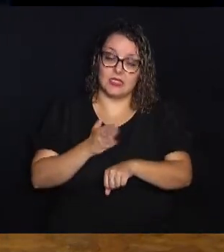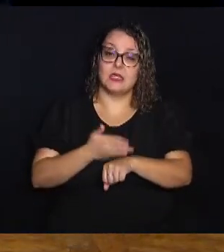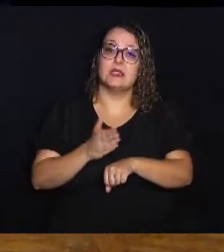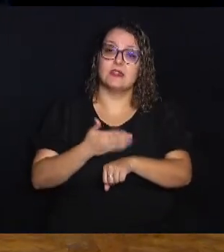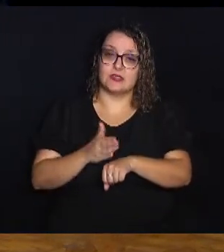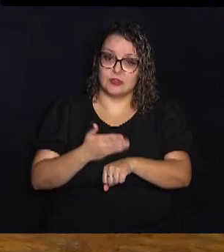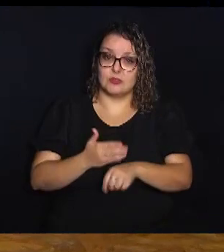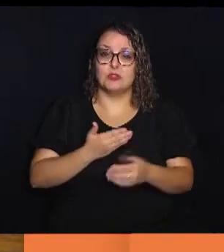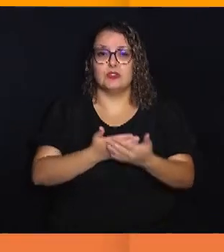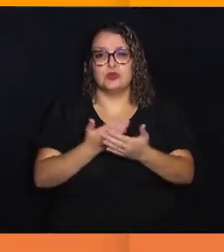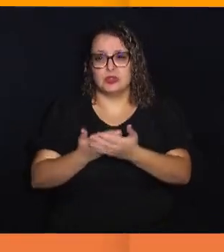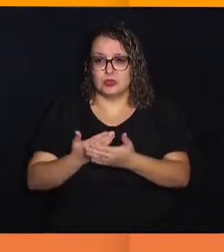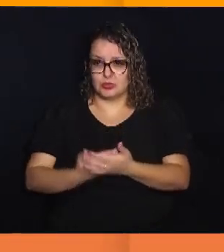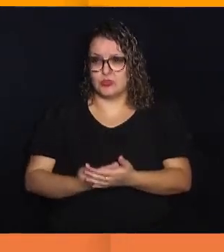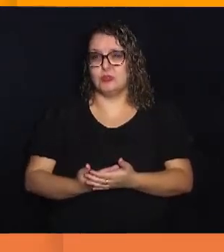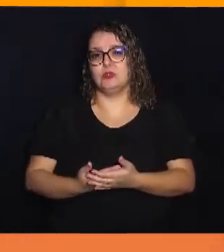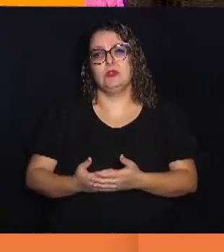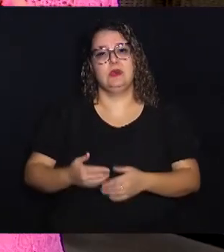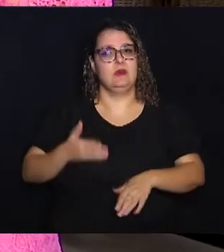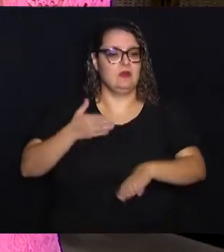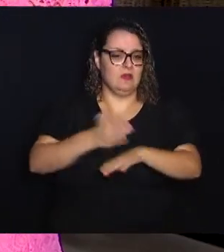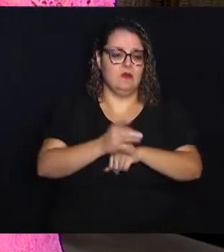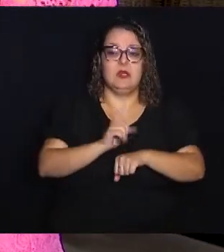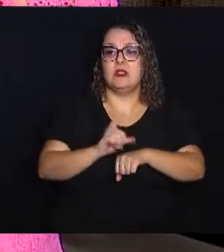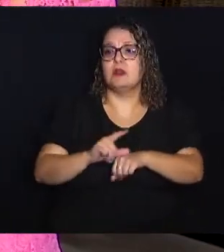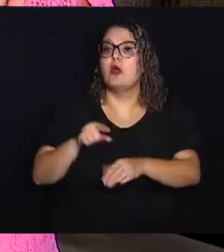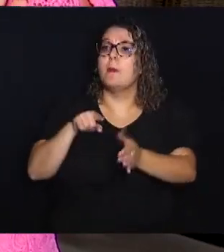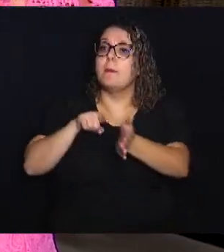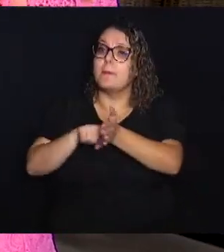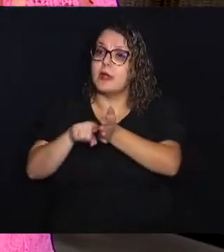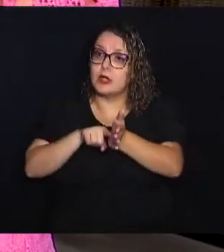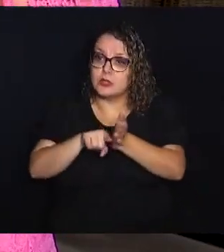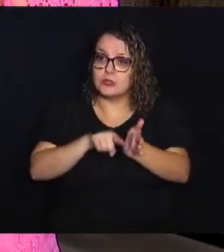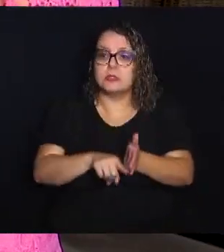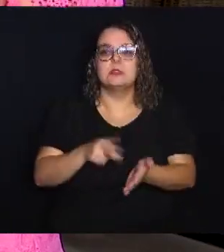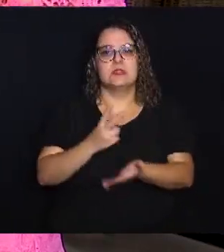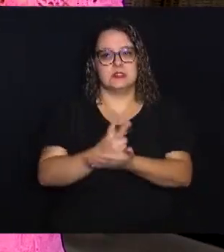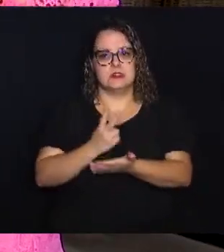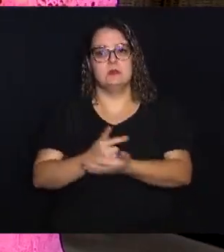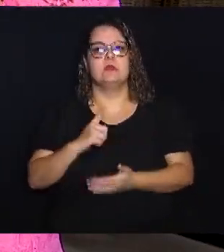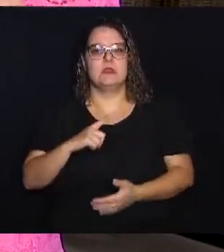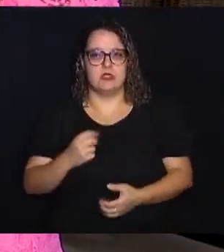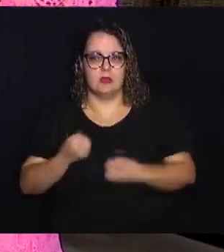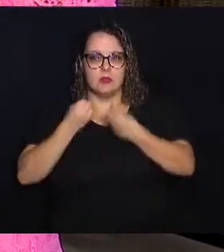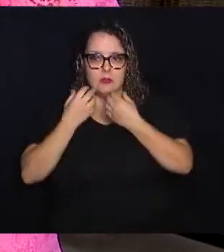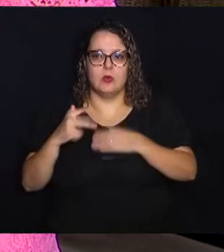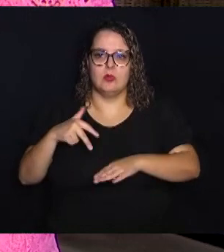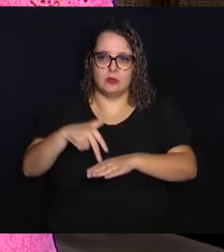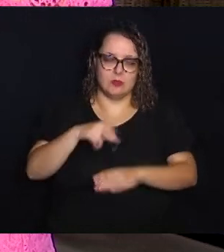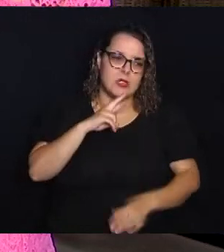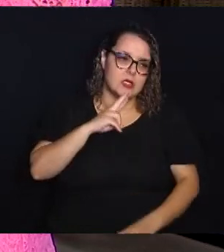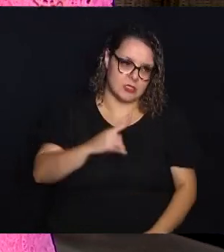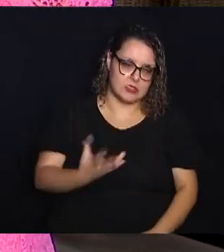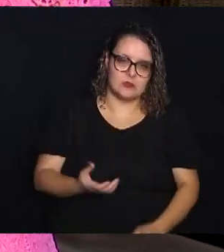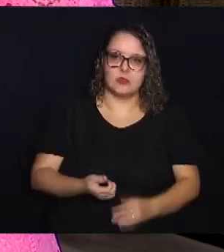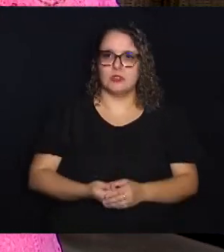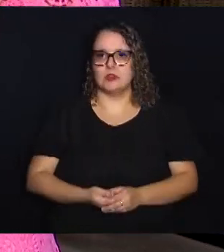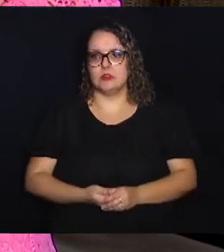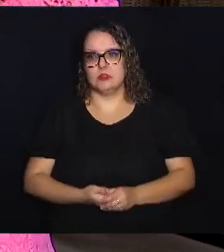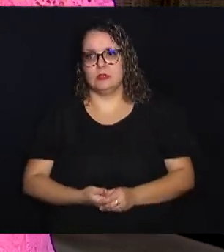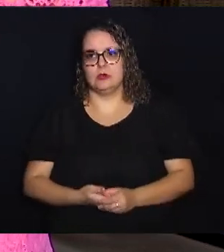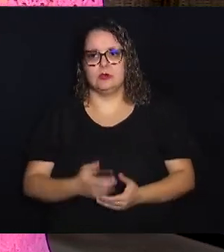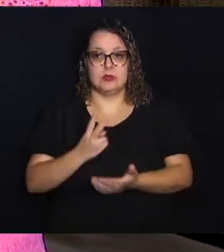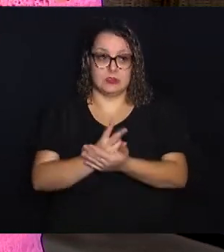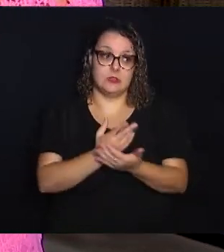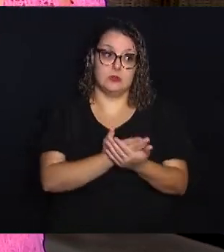muito treino, treina muito, estuda muito, vai nas lojas, pergunta, que sempre a gente tem boa disposição para estar